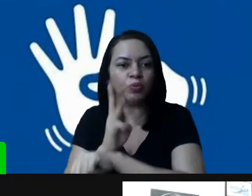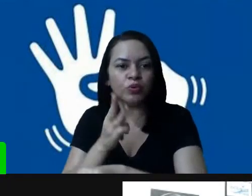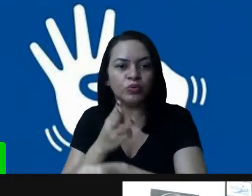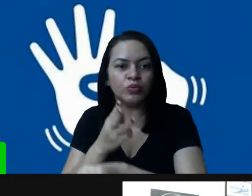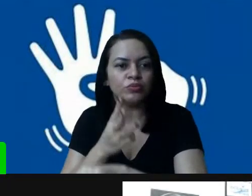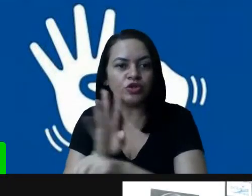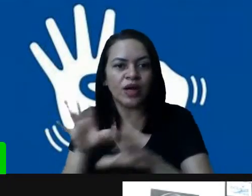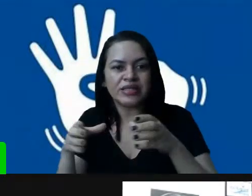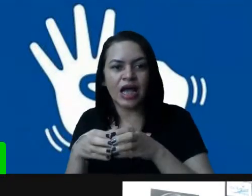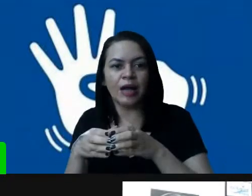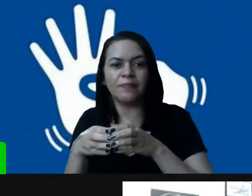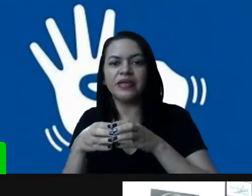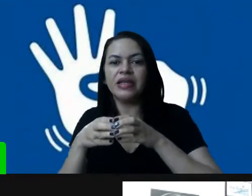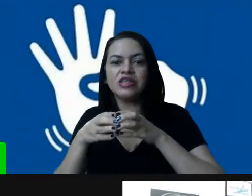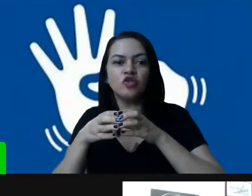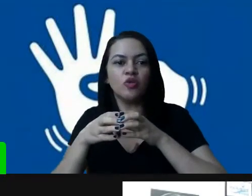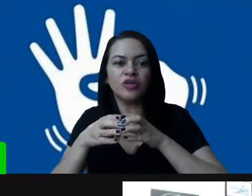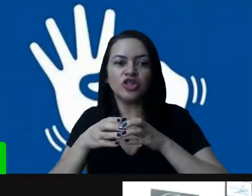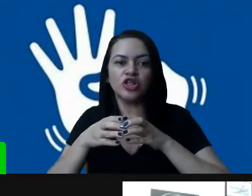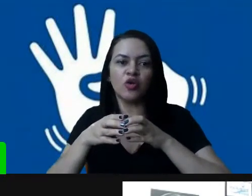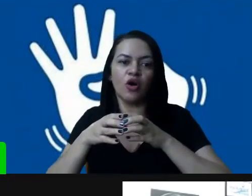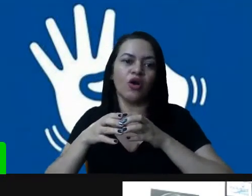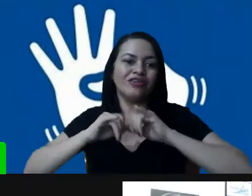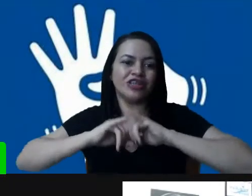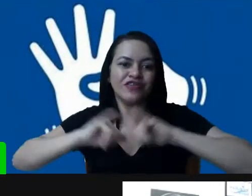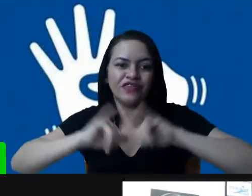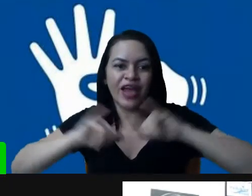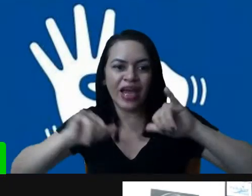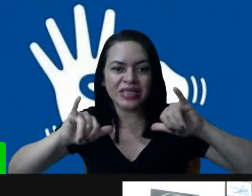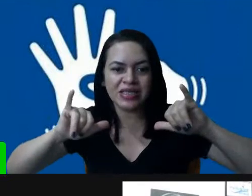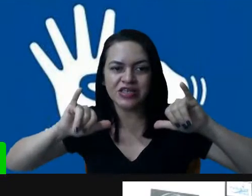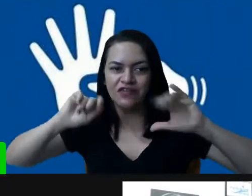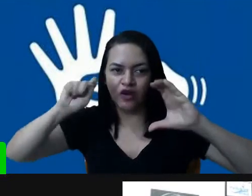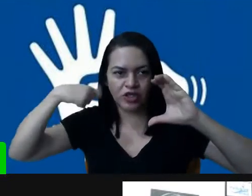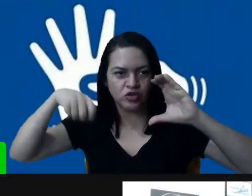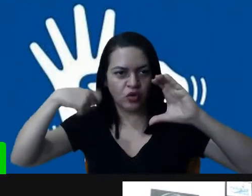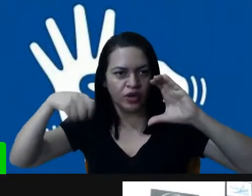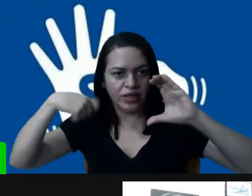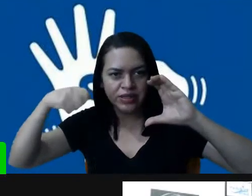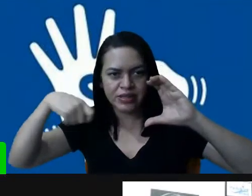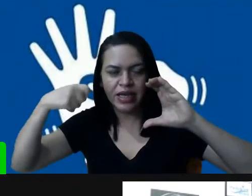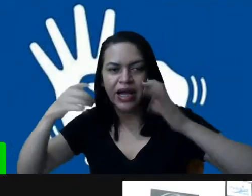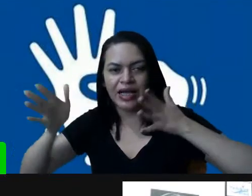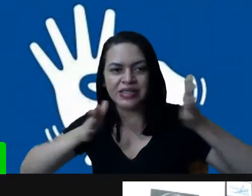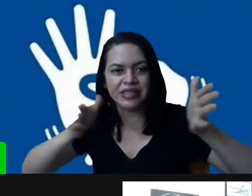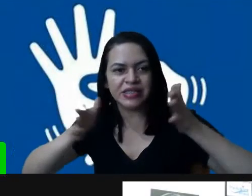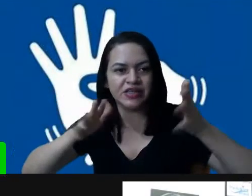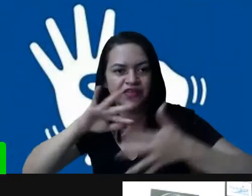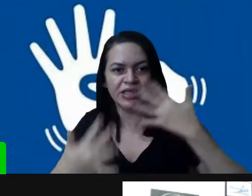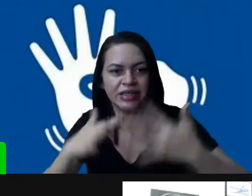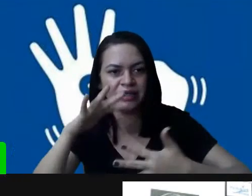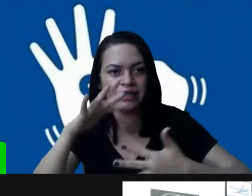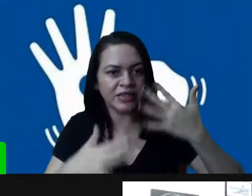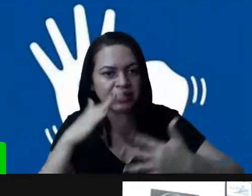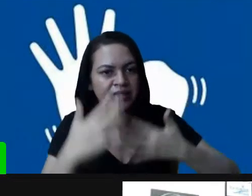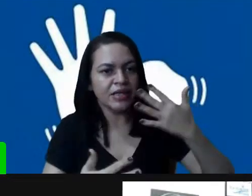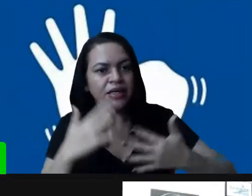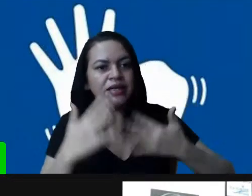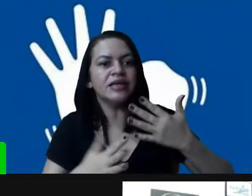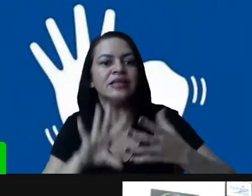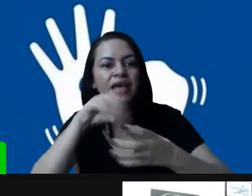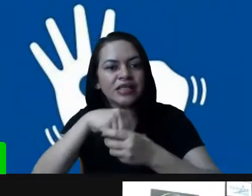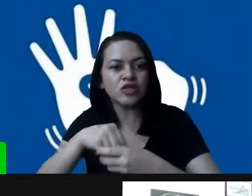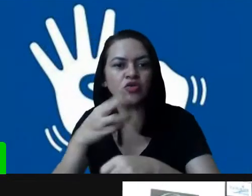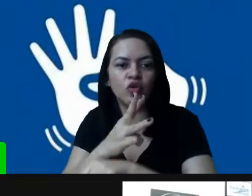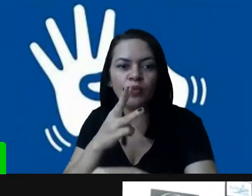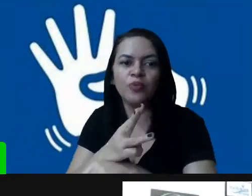grupo de WhatsApp. E nesse grupo a gente coloca diversas informações acessíveis em libras.